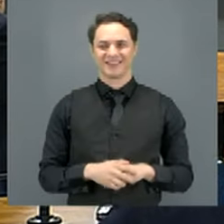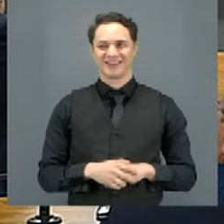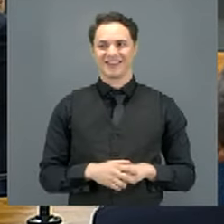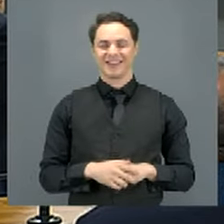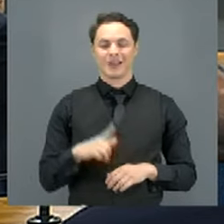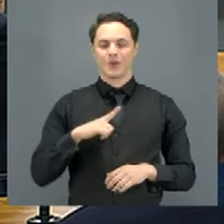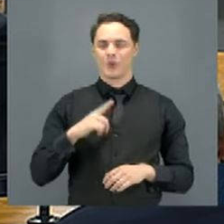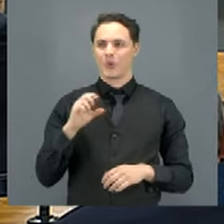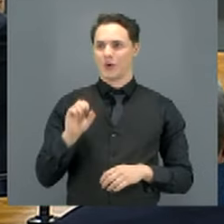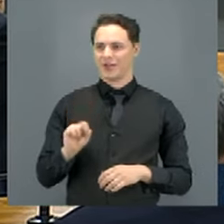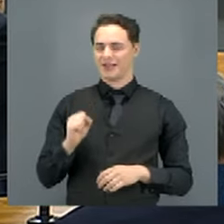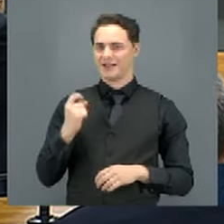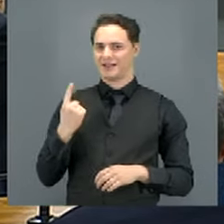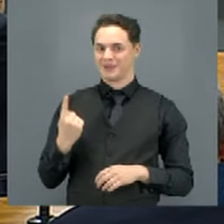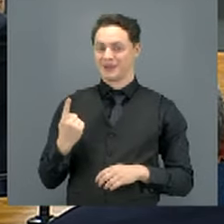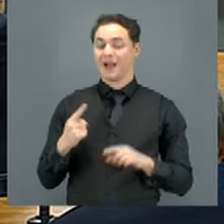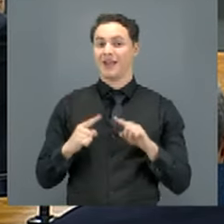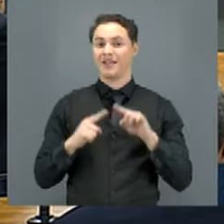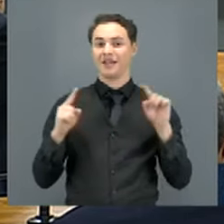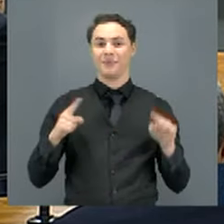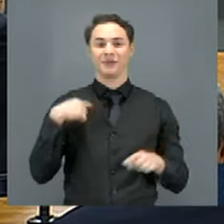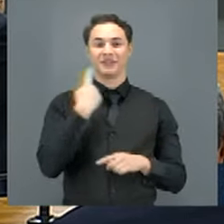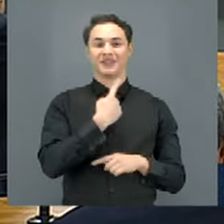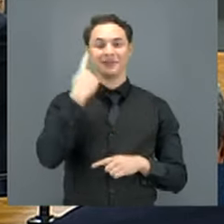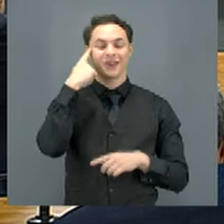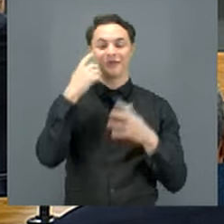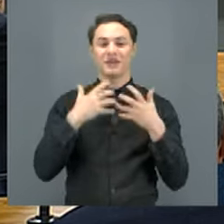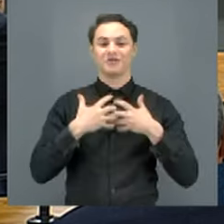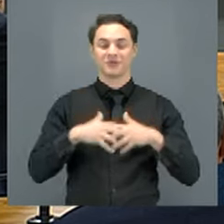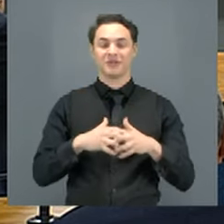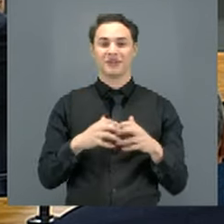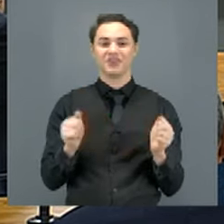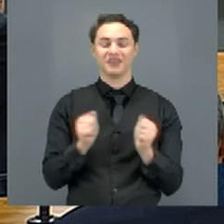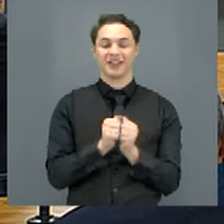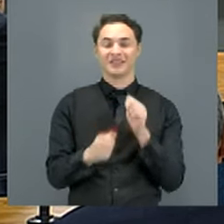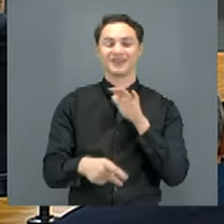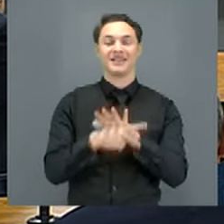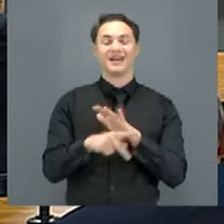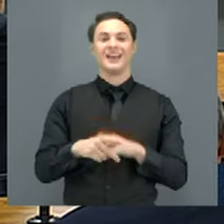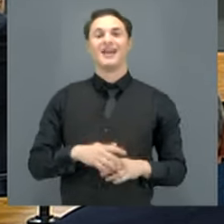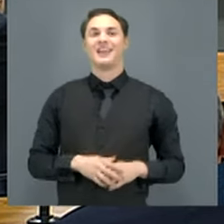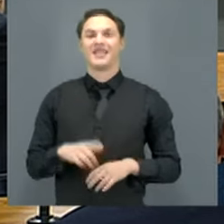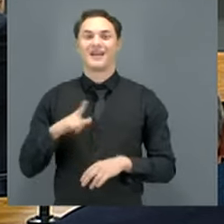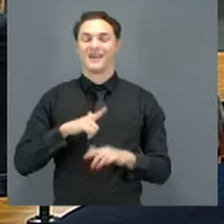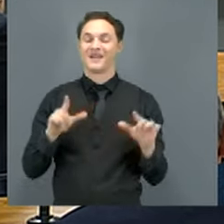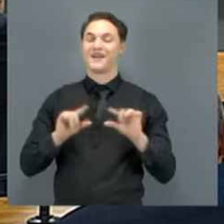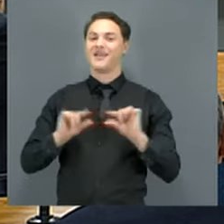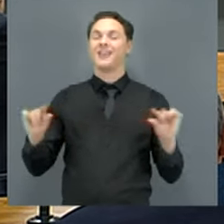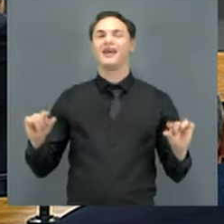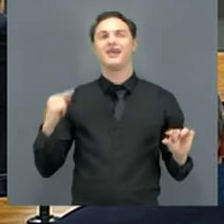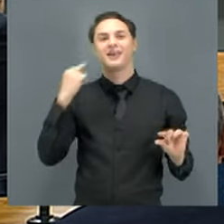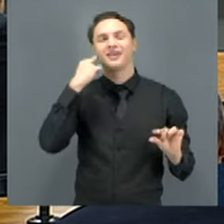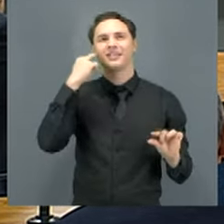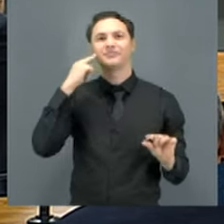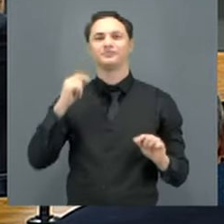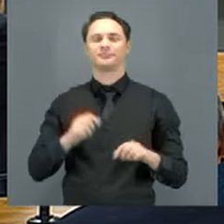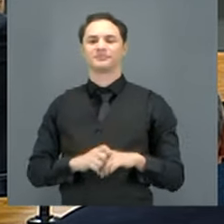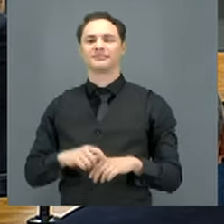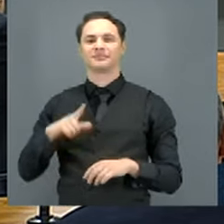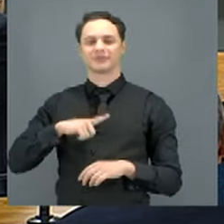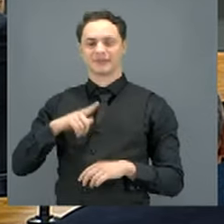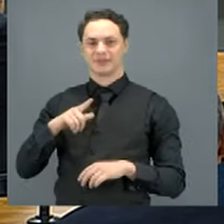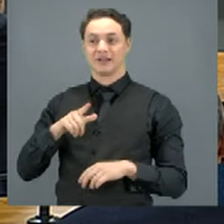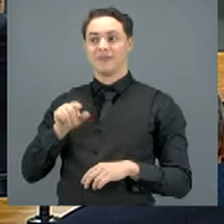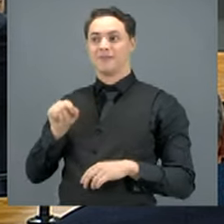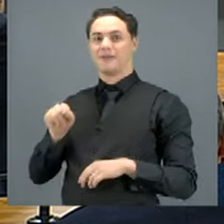81% do bioma amazônico não é mais o brasileiro. Por isso que eu digo e termino com essa frase, que eu repito sempre, este é